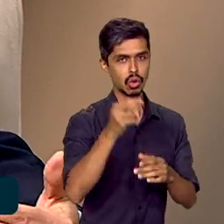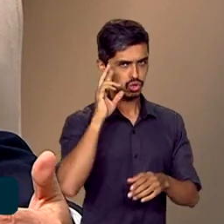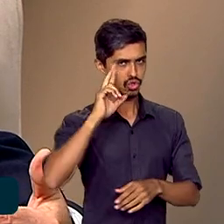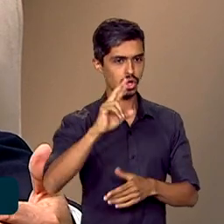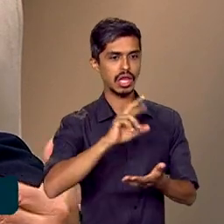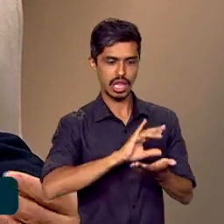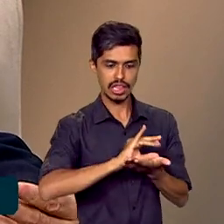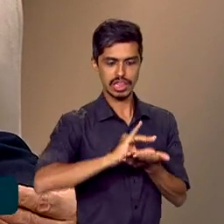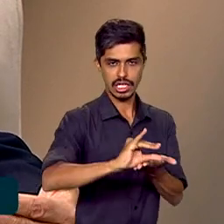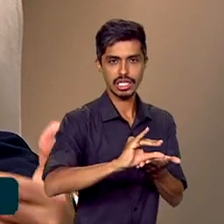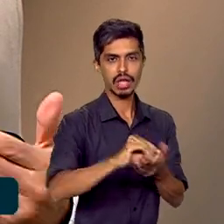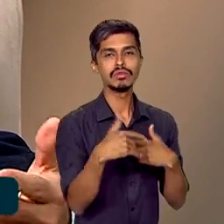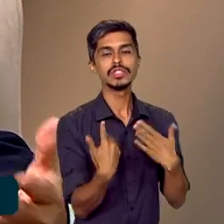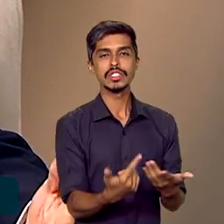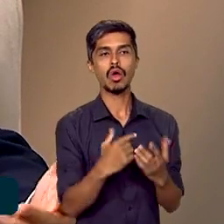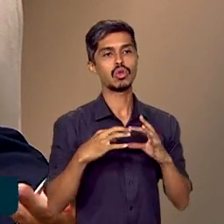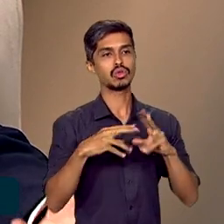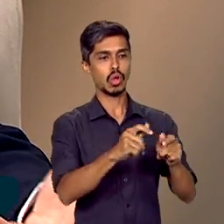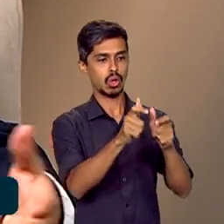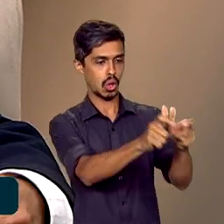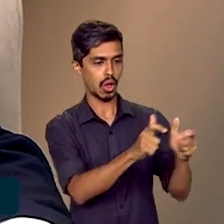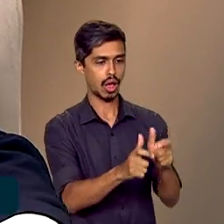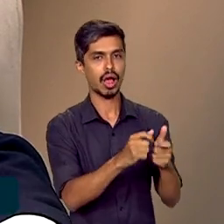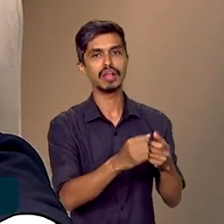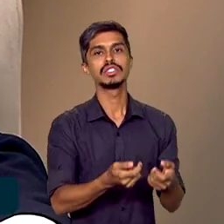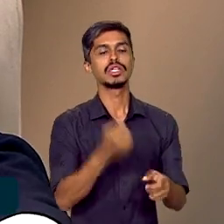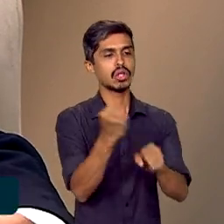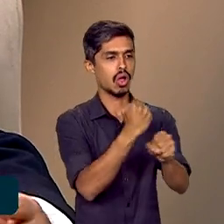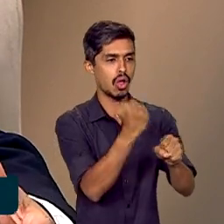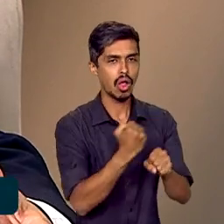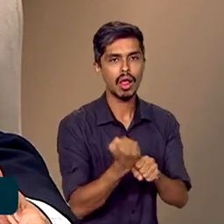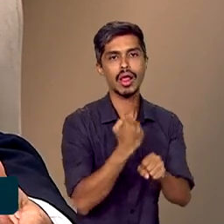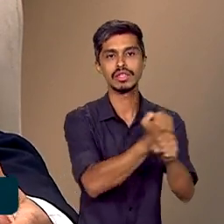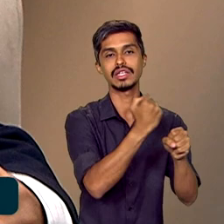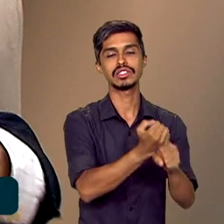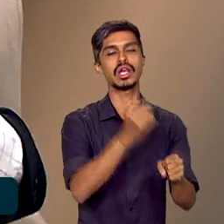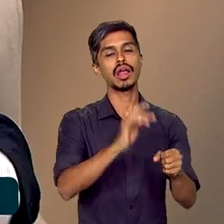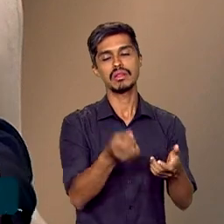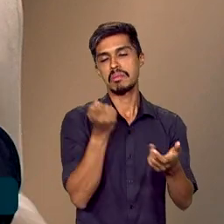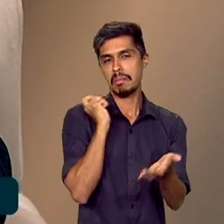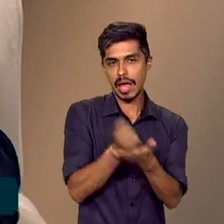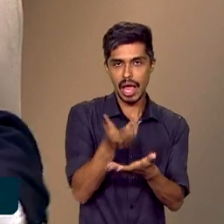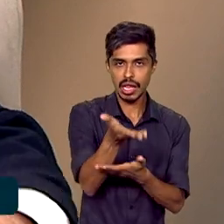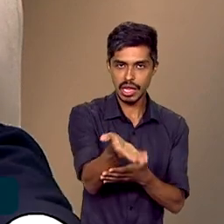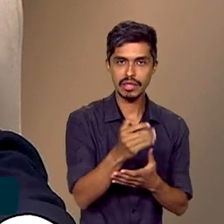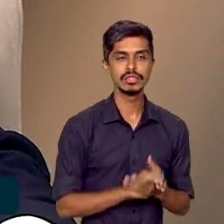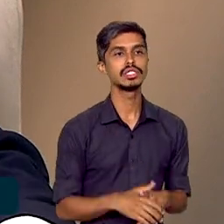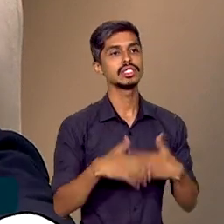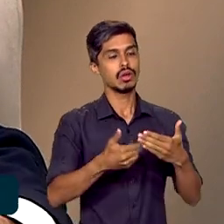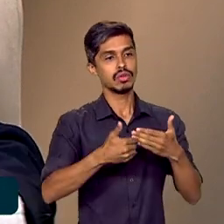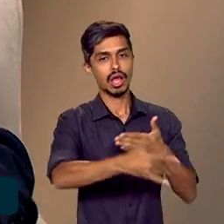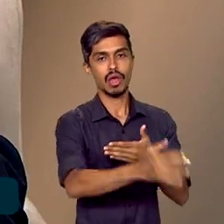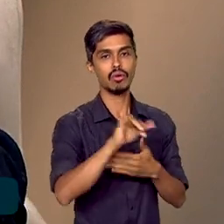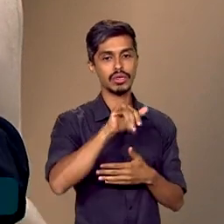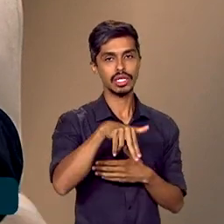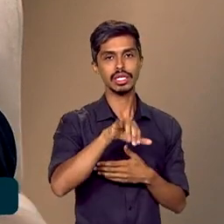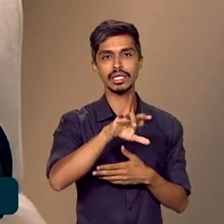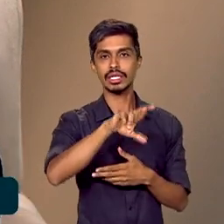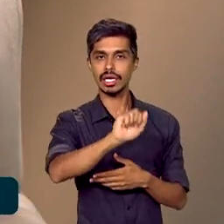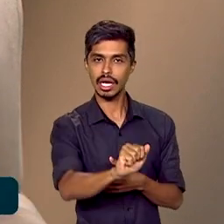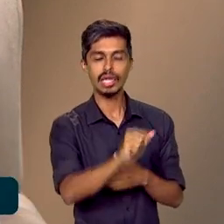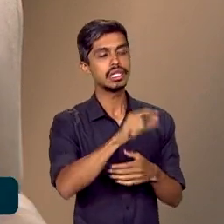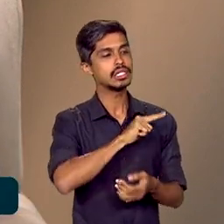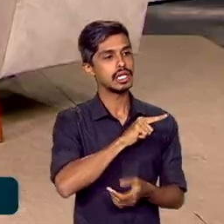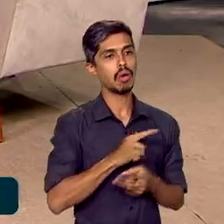áreas todas são remuneradas, as benfeitorias que ali existem, e a partir daí o INCRA começa um processo